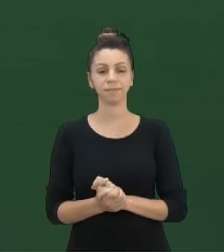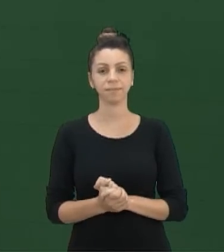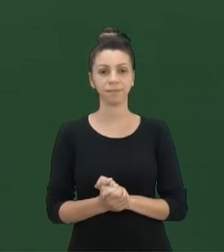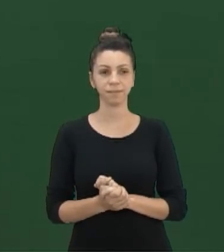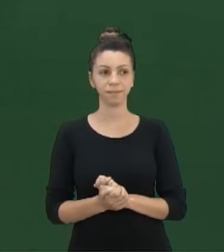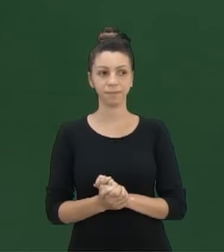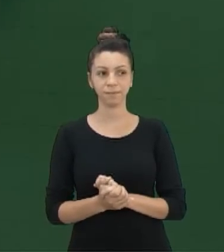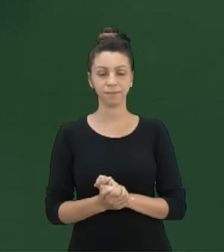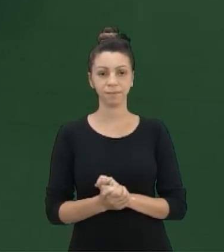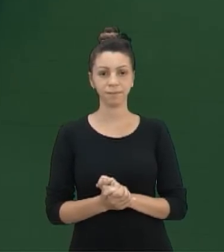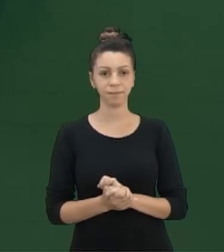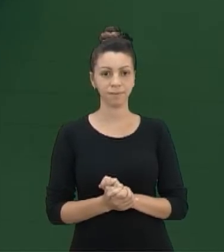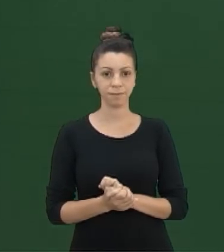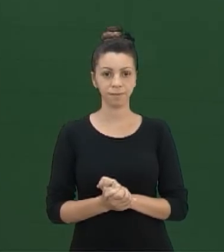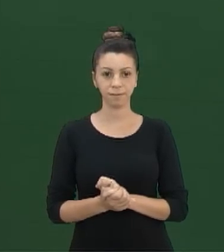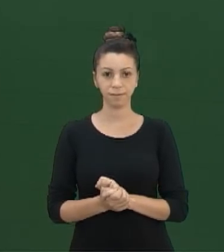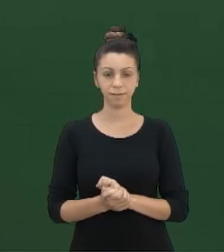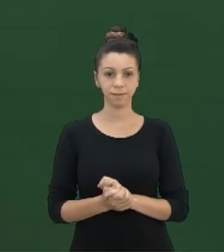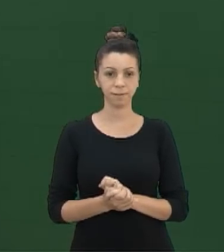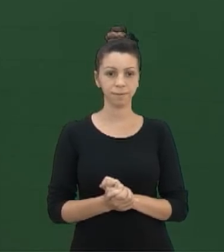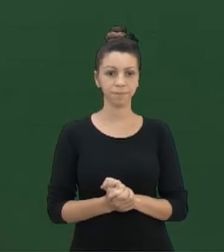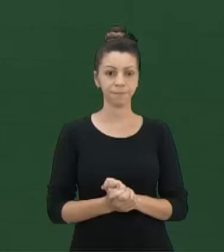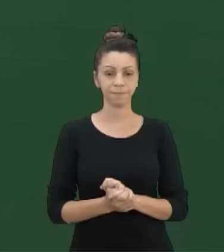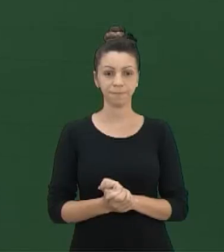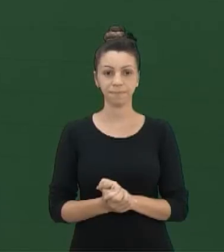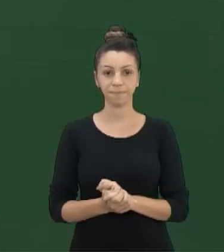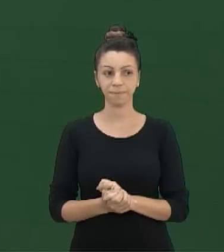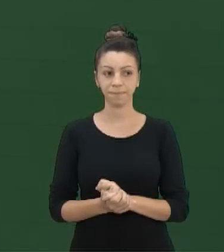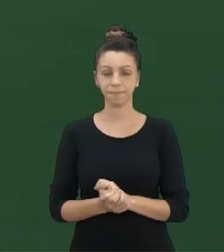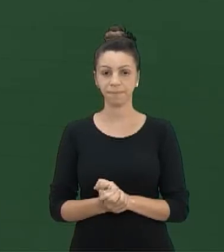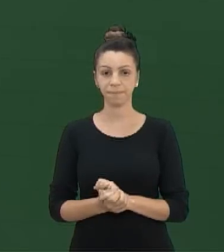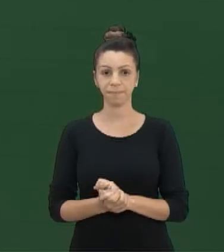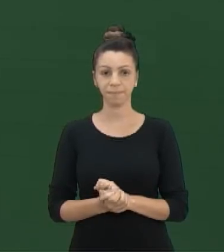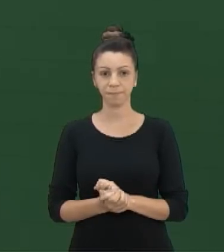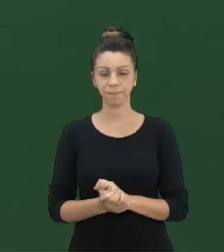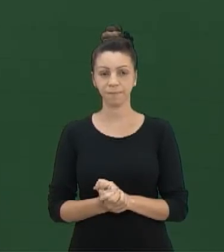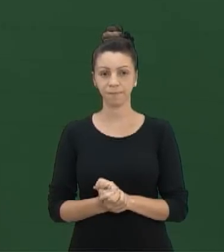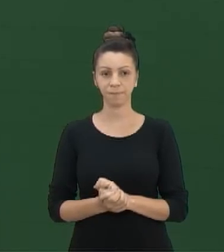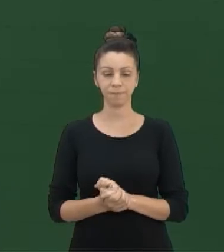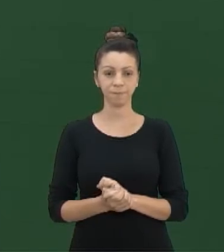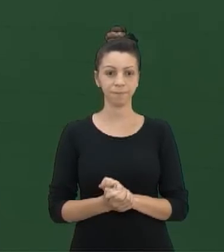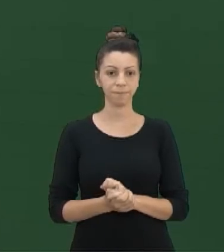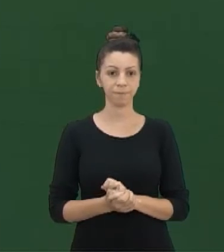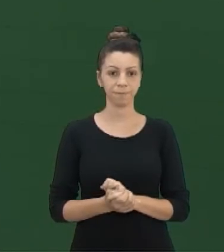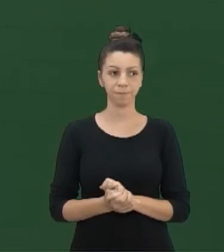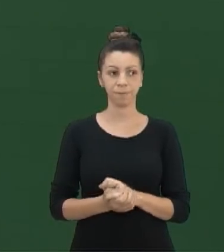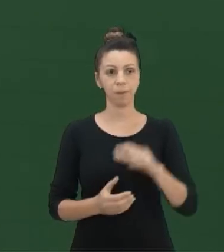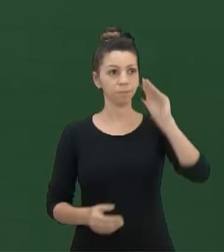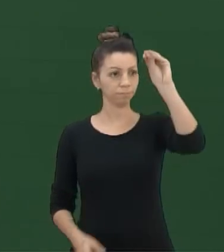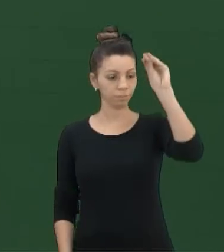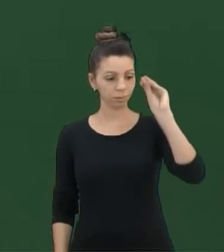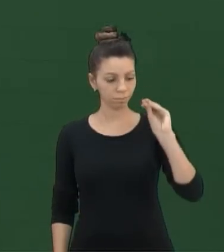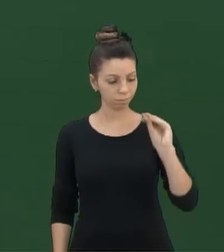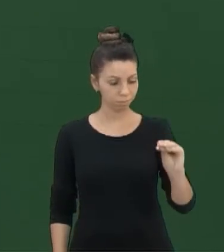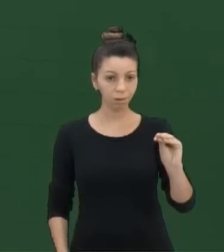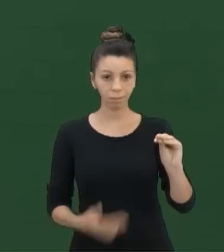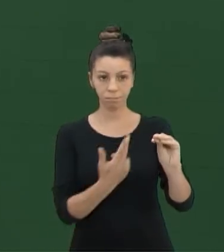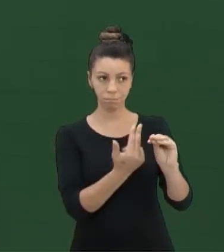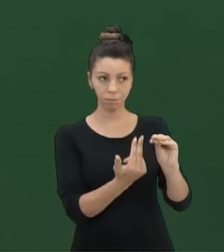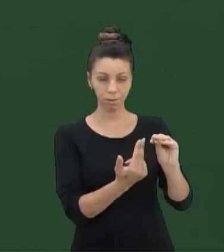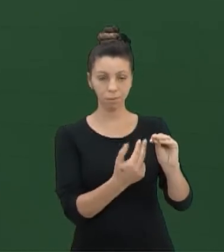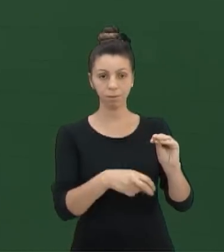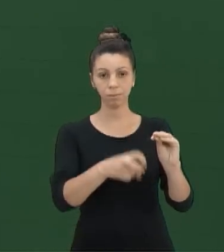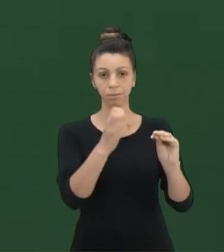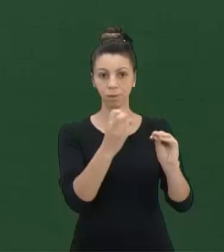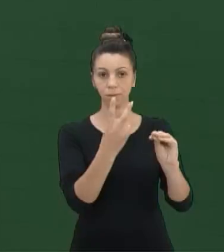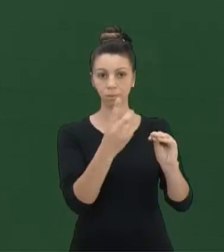fração aqui para a gente saber o valor disso em alqueires. Então vamos repetir esse valor. 52,8.